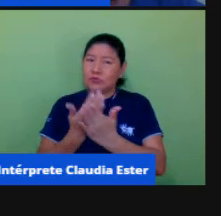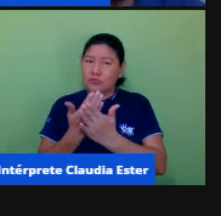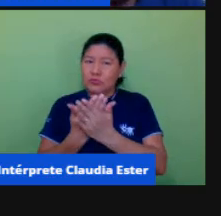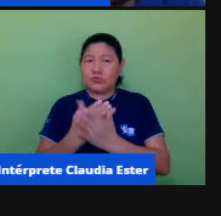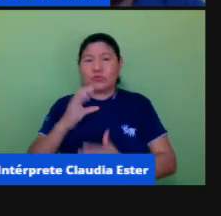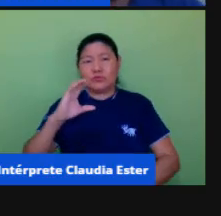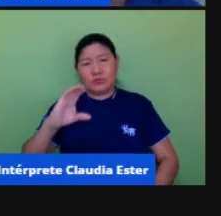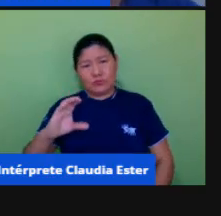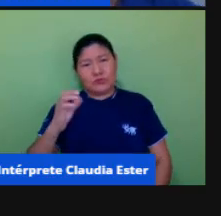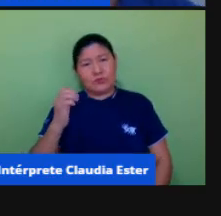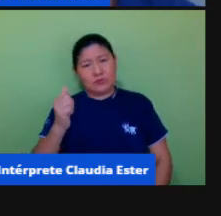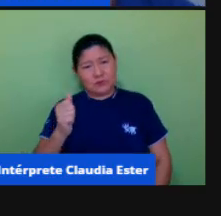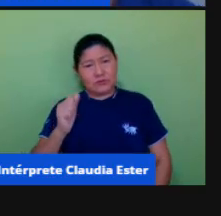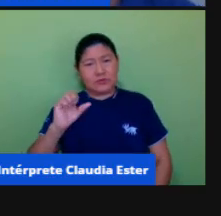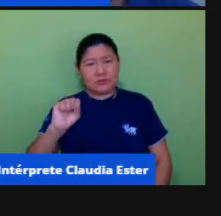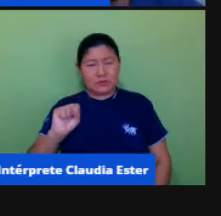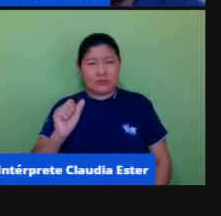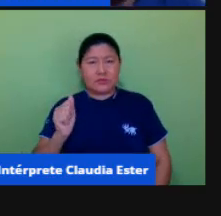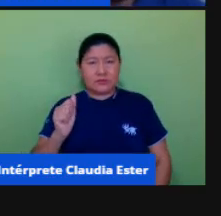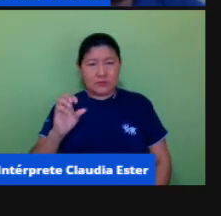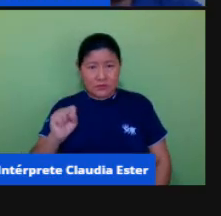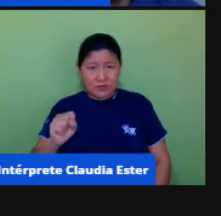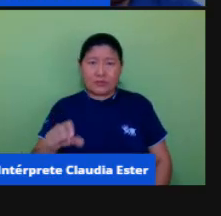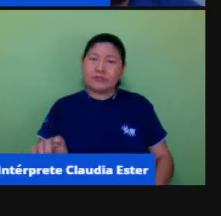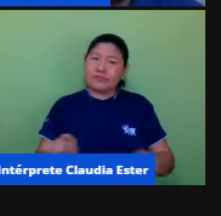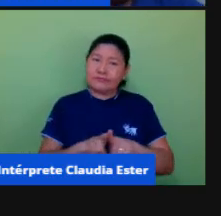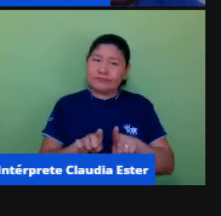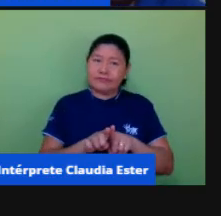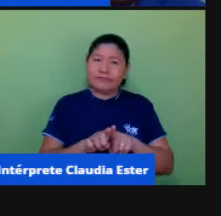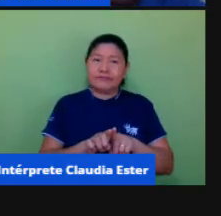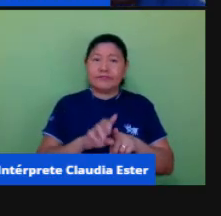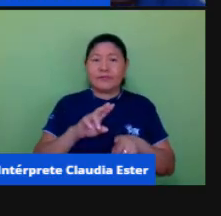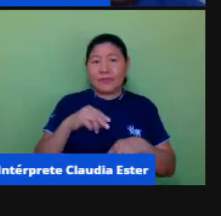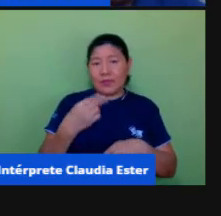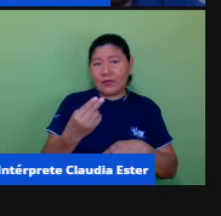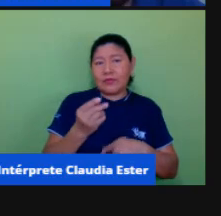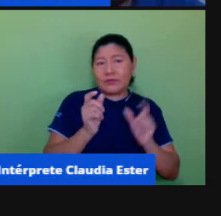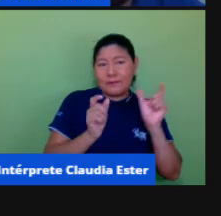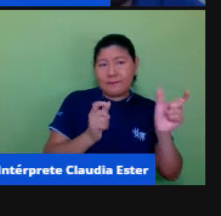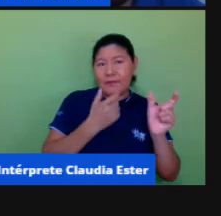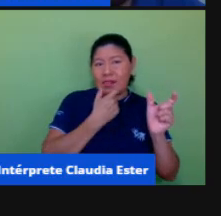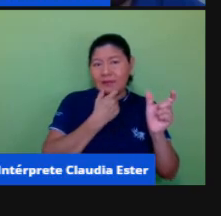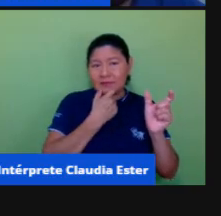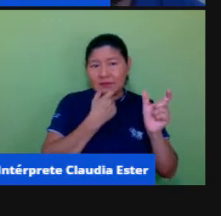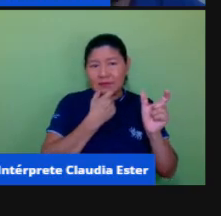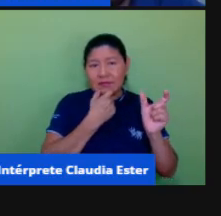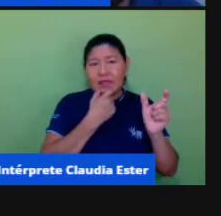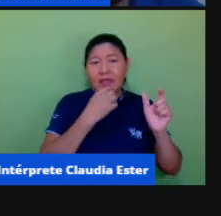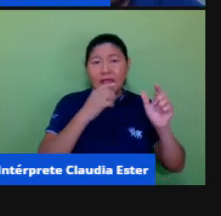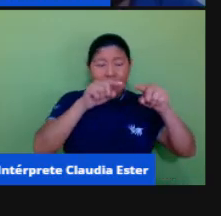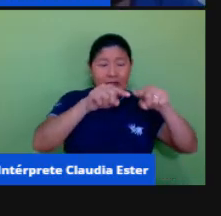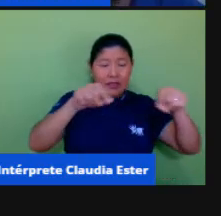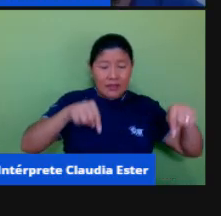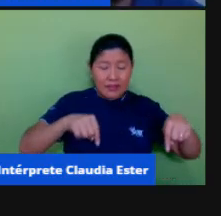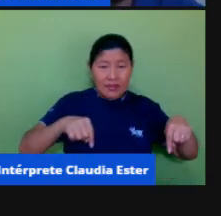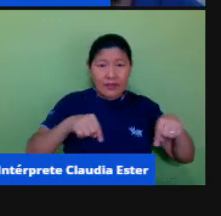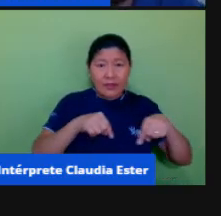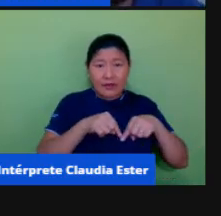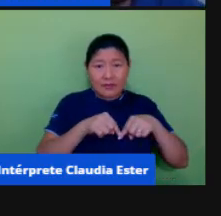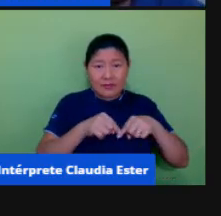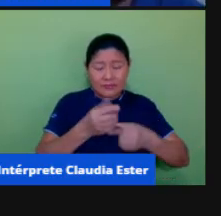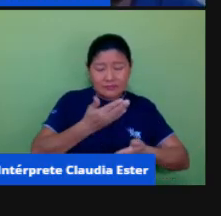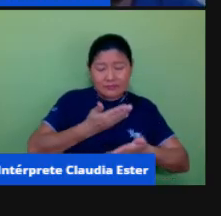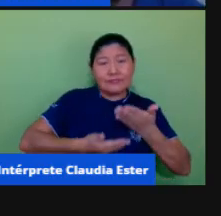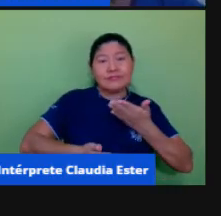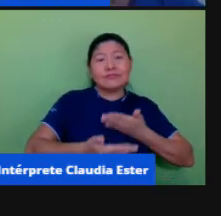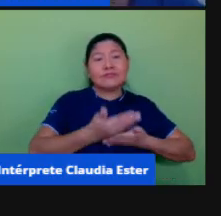de aula invertida, flipped classroom, que é a tradução também para flipped classroom, sala